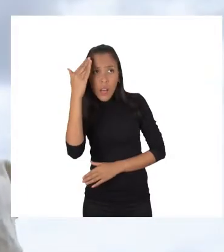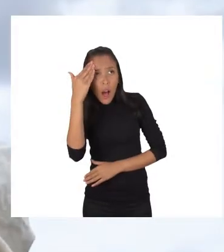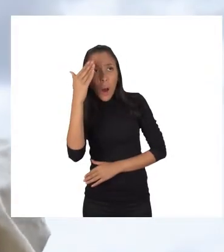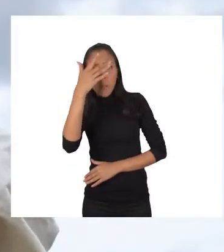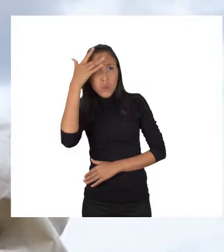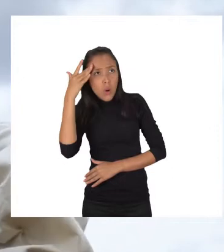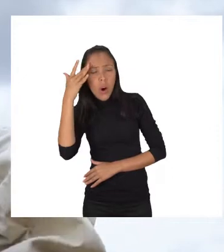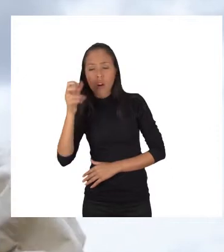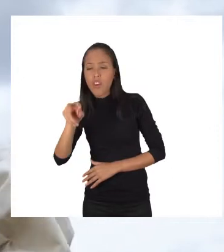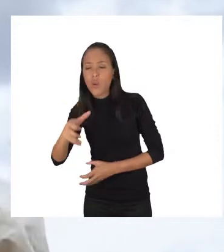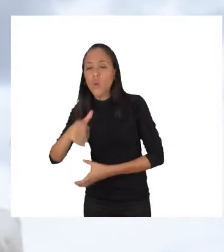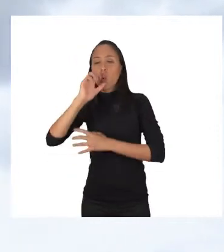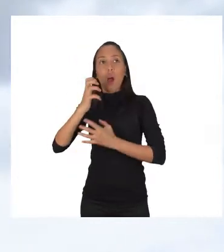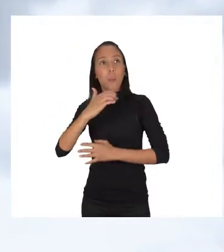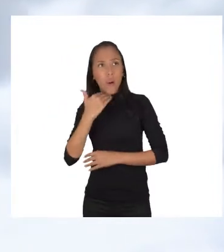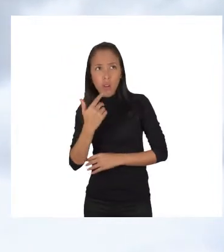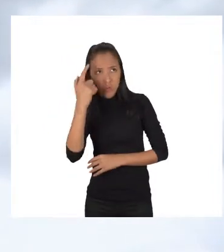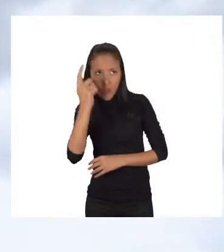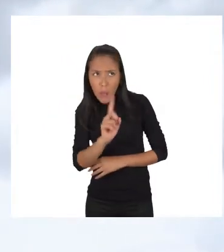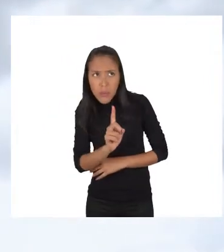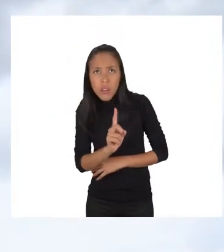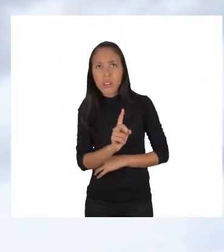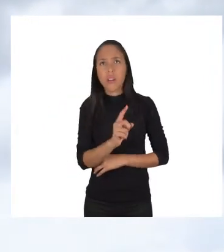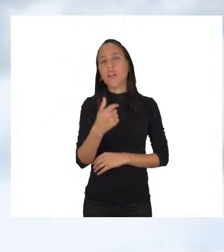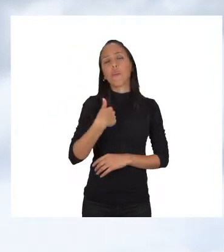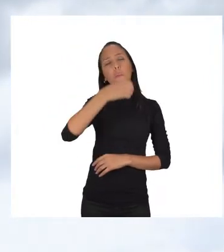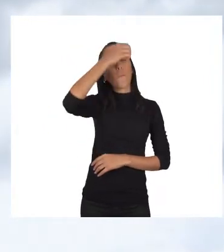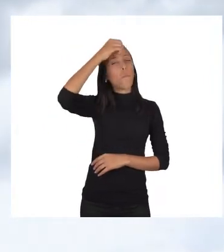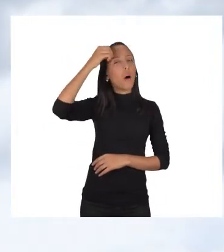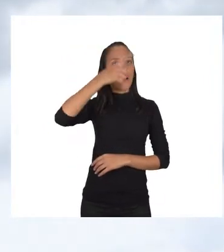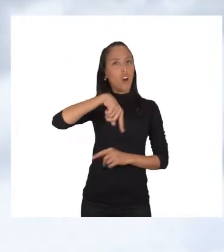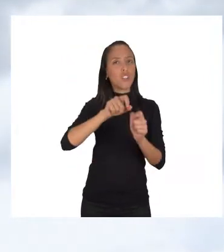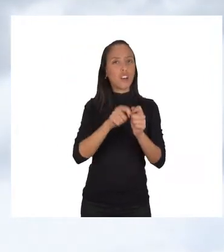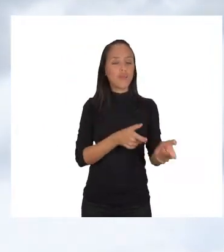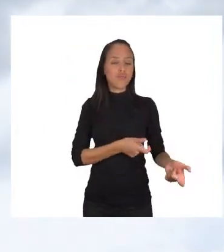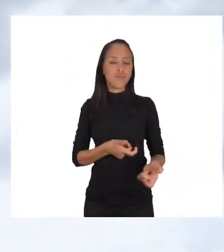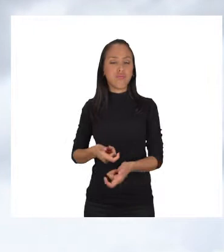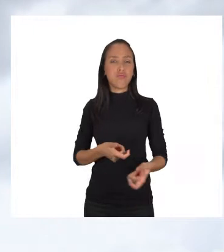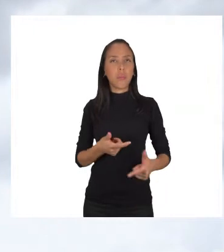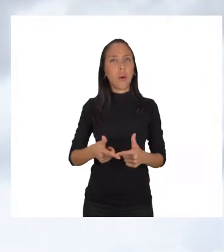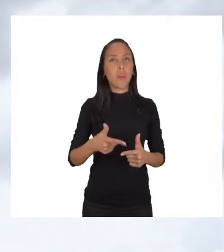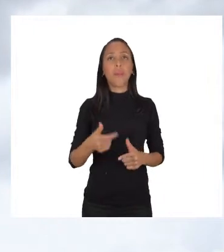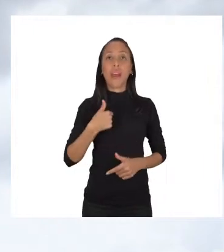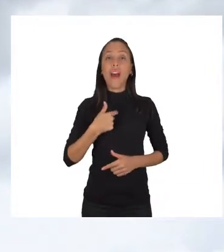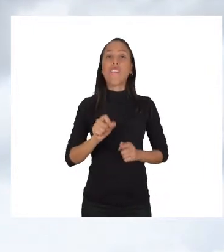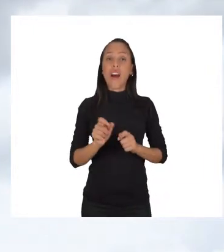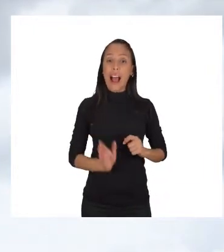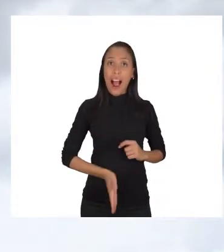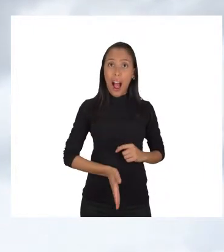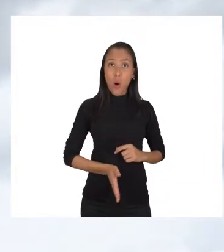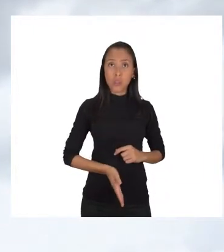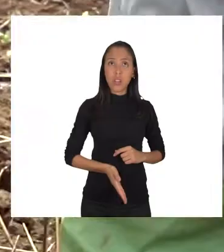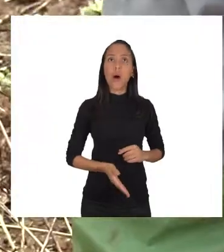veneno podiam morrer, mas não quem estava pulverizando ter problemas. E aí a calça por cima da bota. Mesmo assim, cruzava